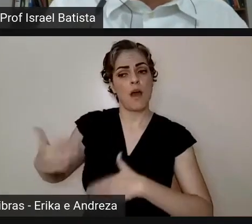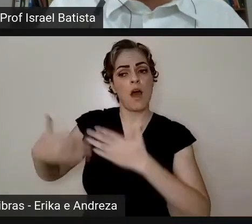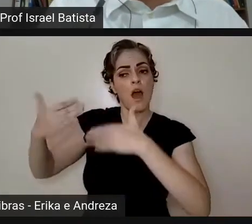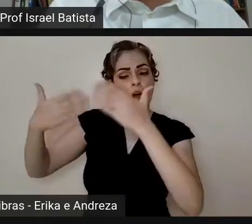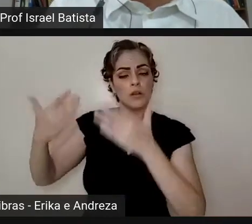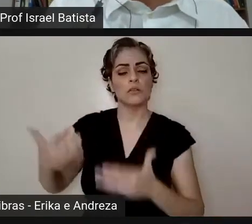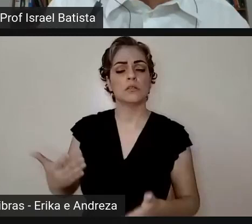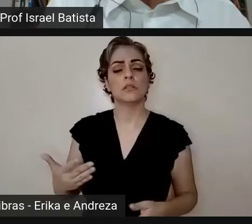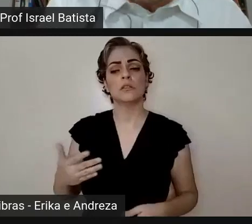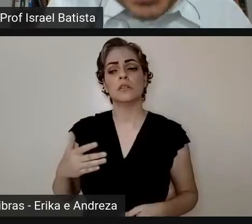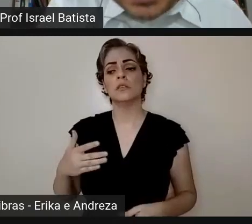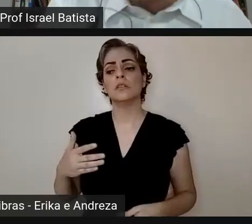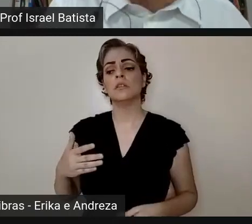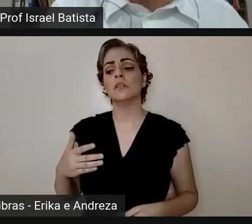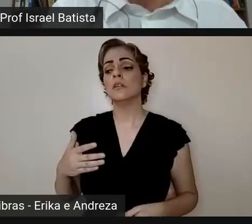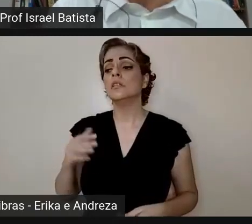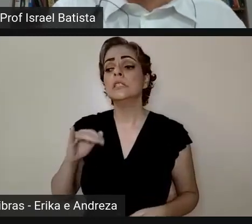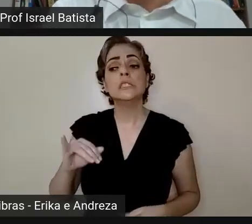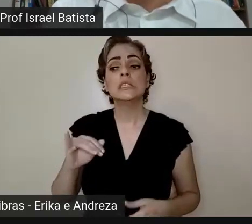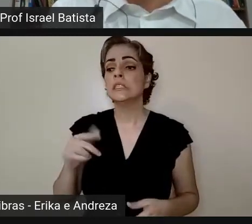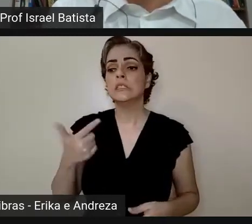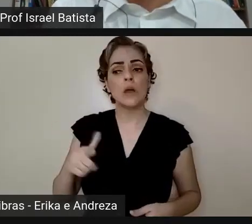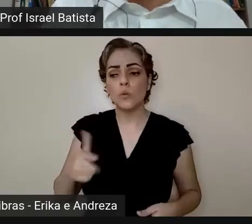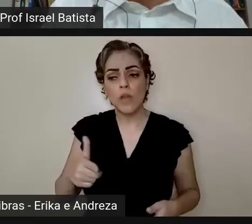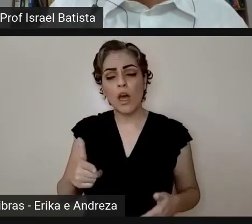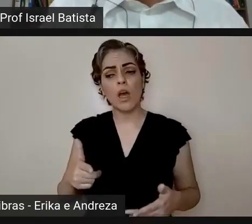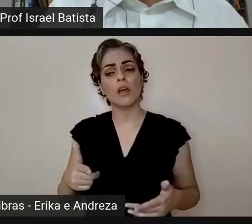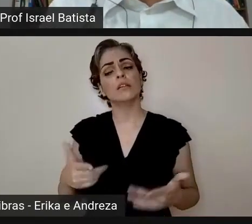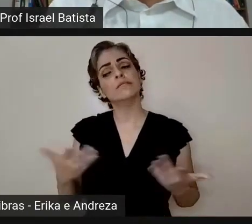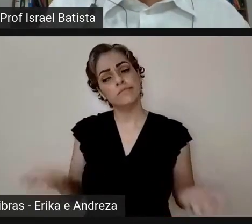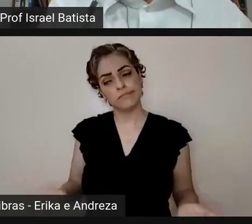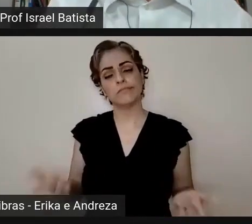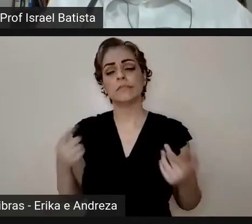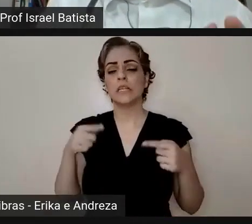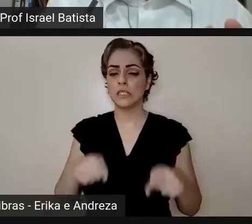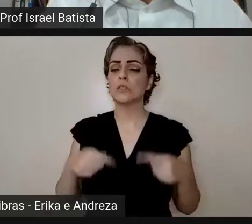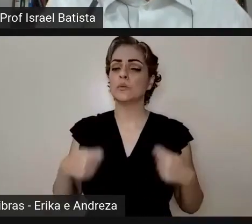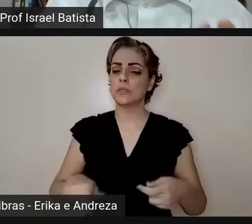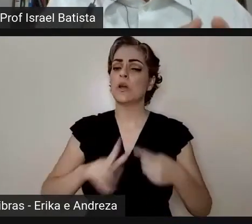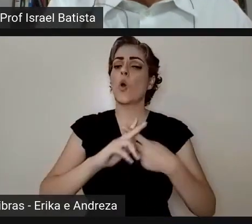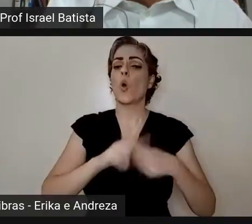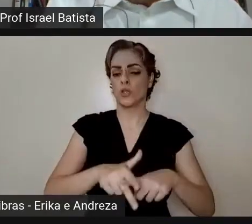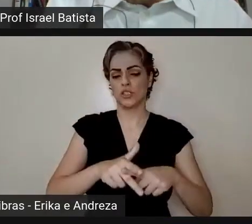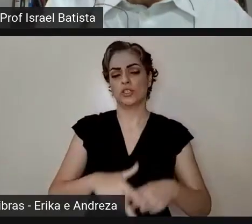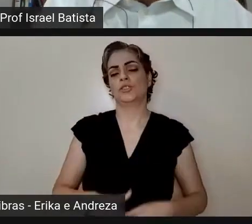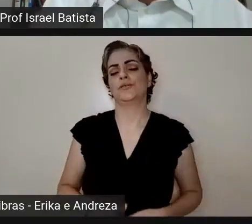de desempenho, precisa ser corrigida. Eu sou